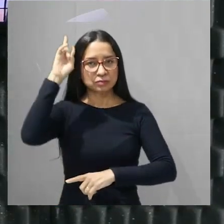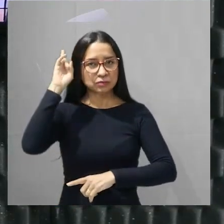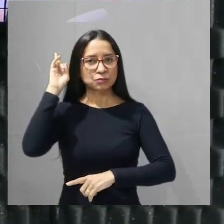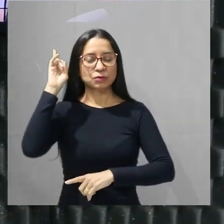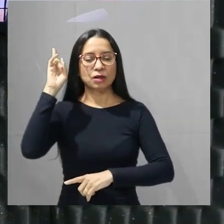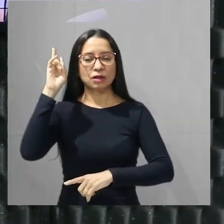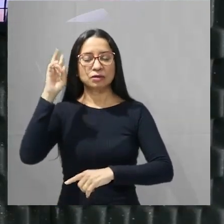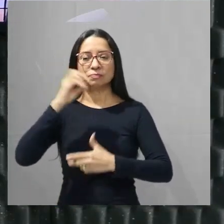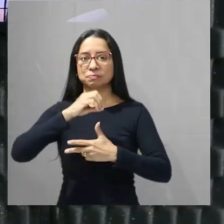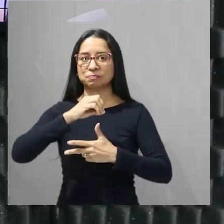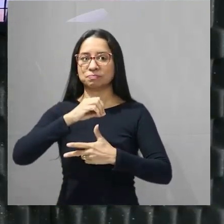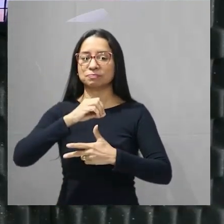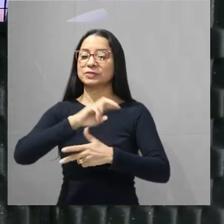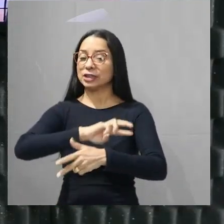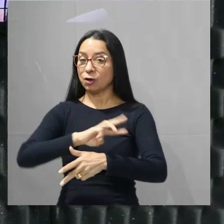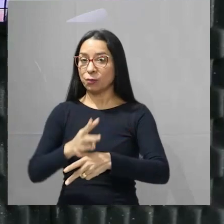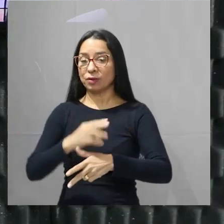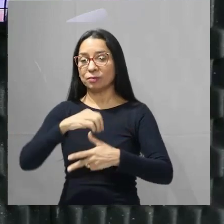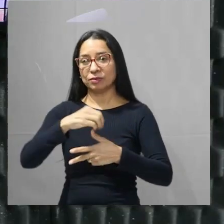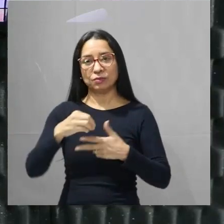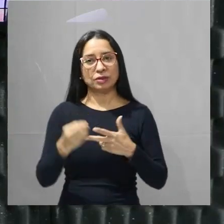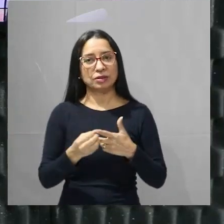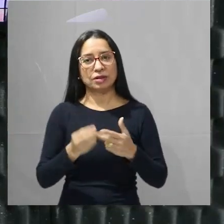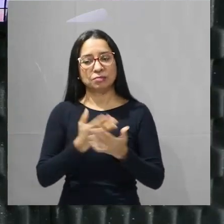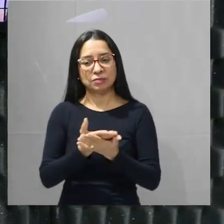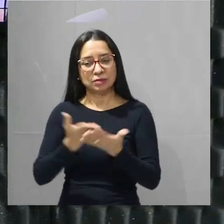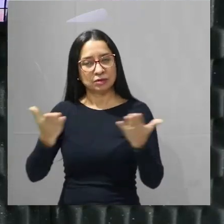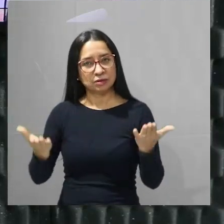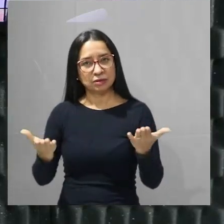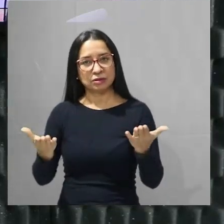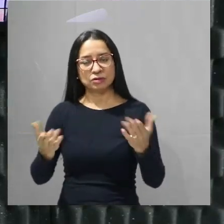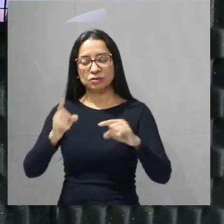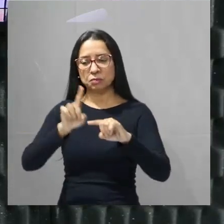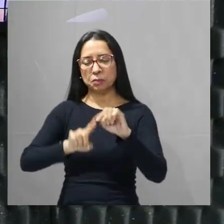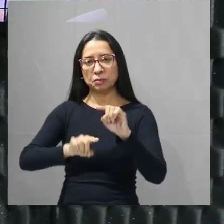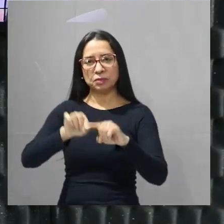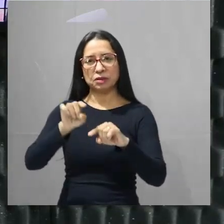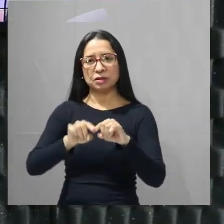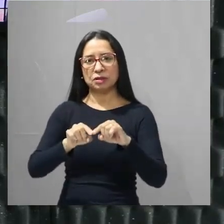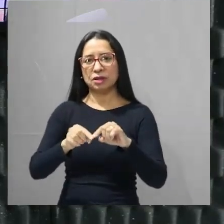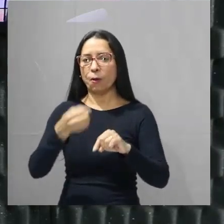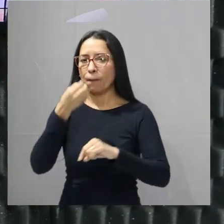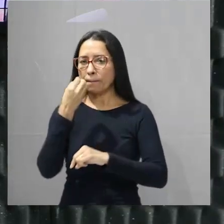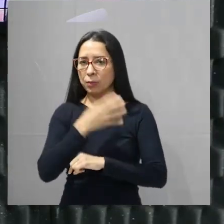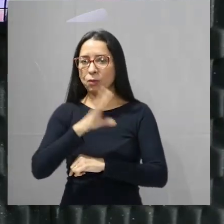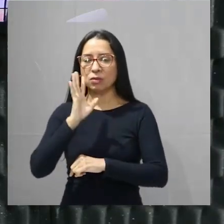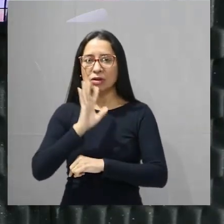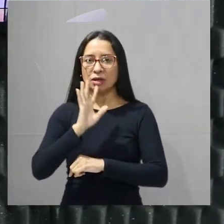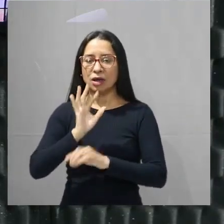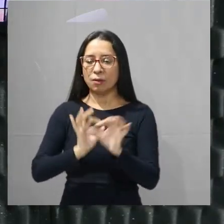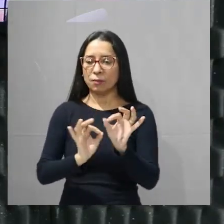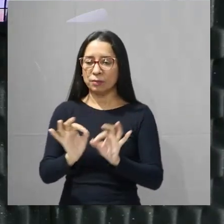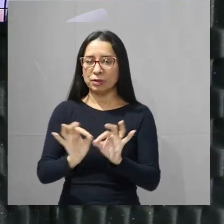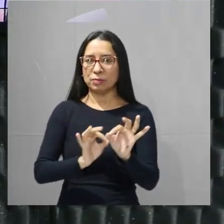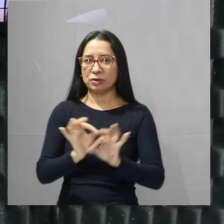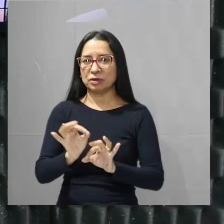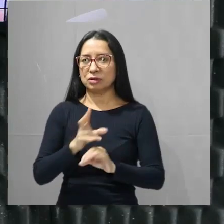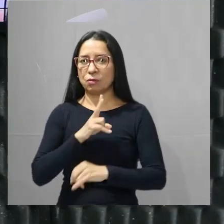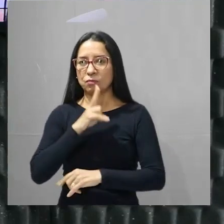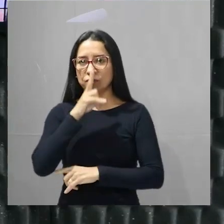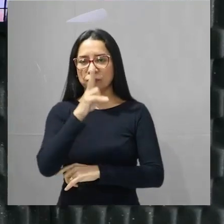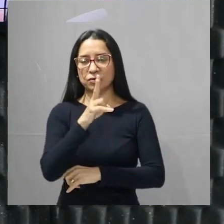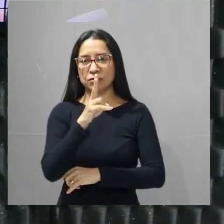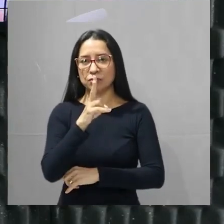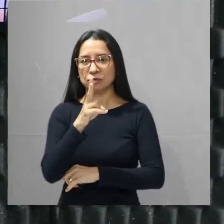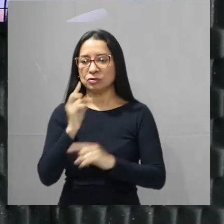na UEMA, no Enem. Tá aqui para ti, material de bandeja, galera. Um preparatório intensivo